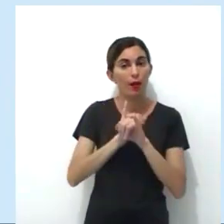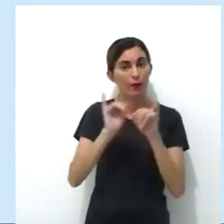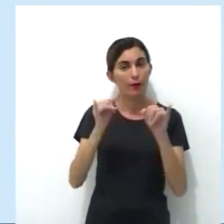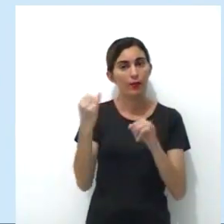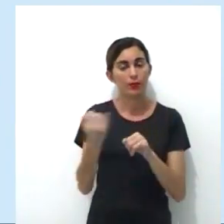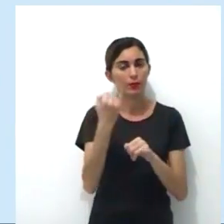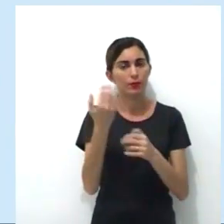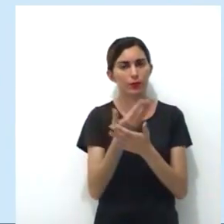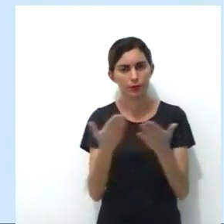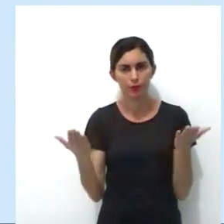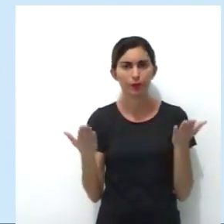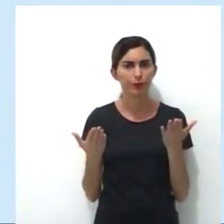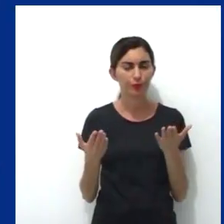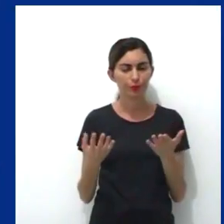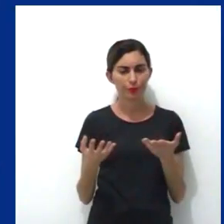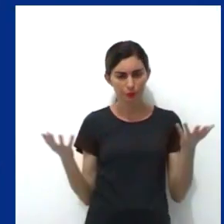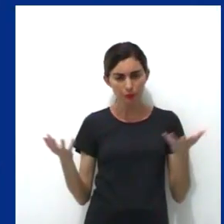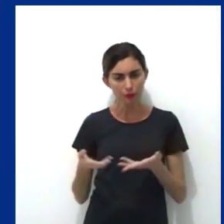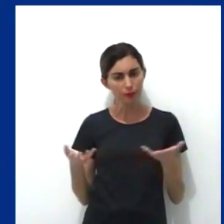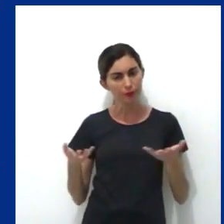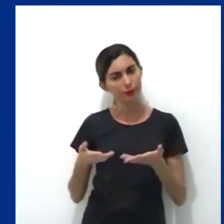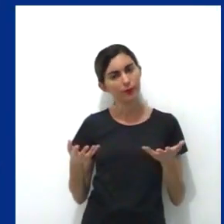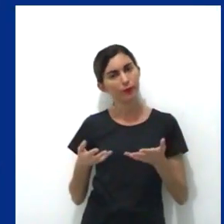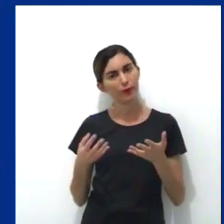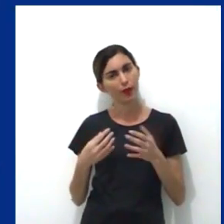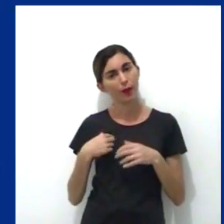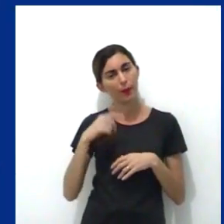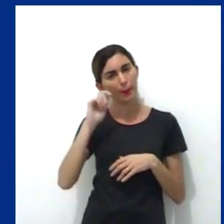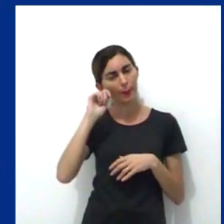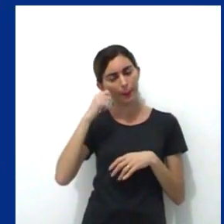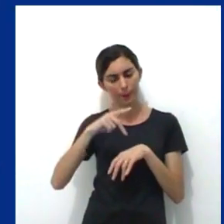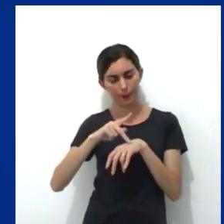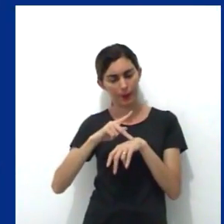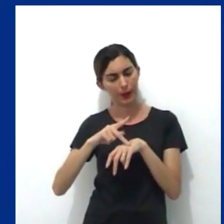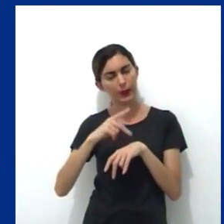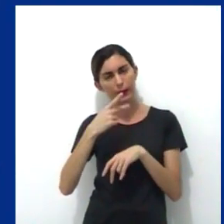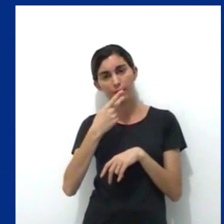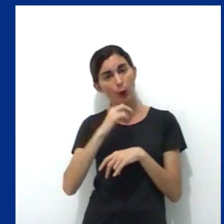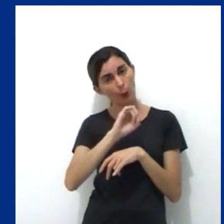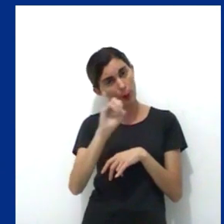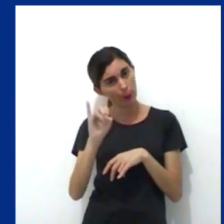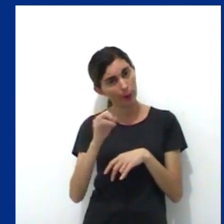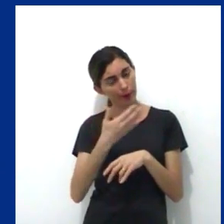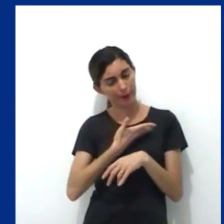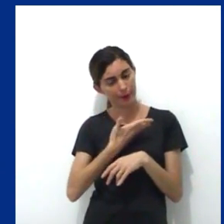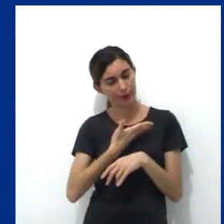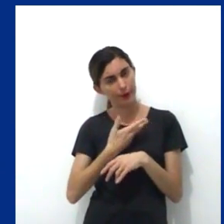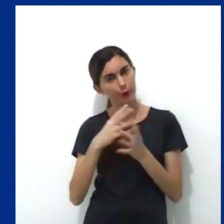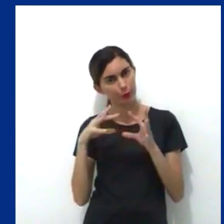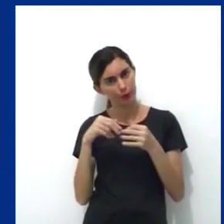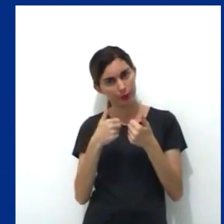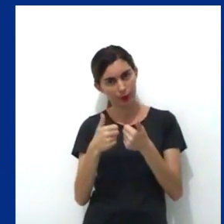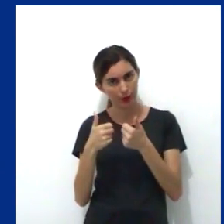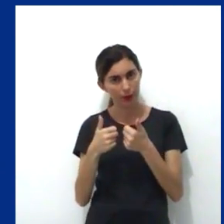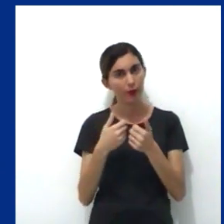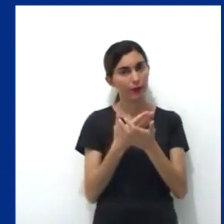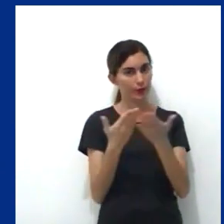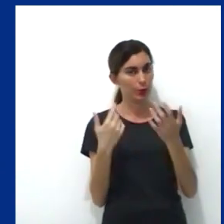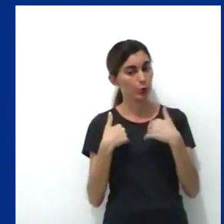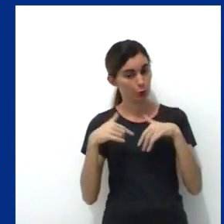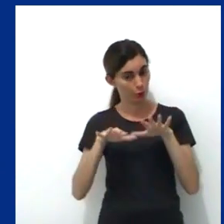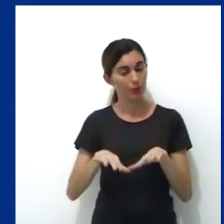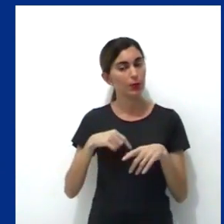foram adotados. Uma delas eu peguei da rua, a outra dela foi adotada no processo de mutirão.